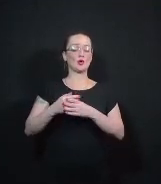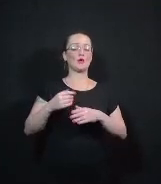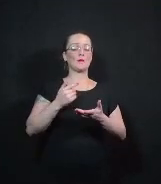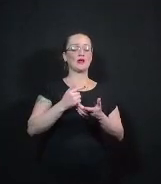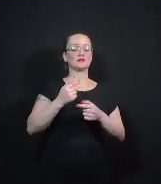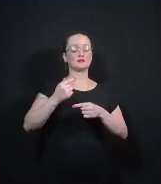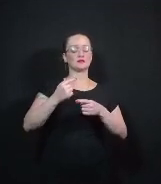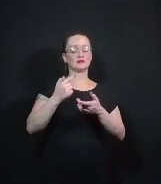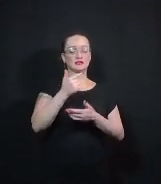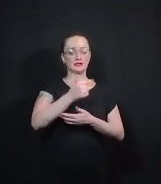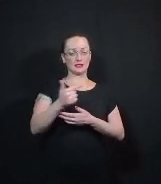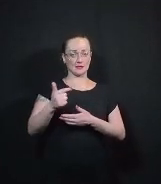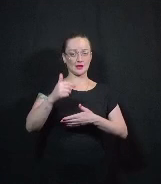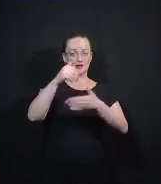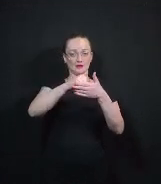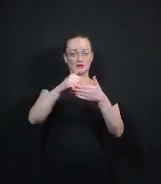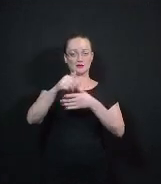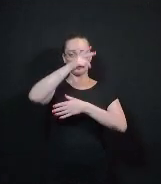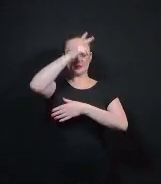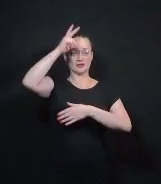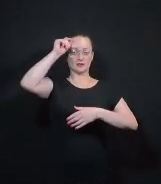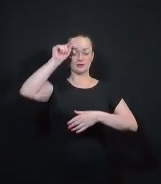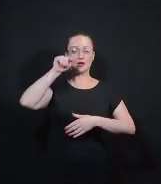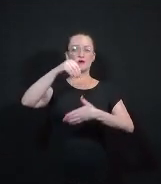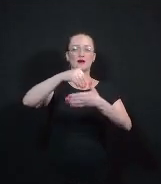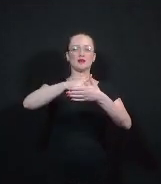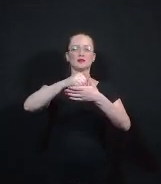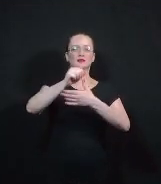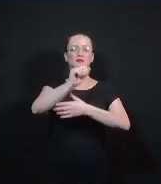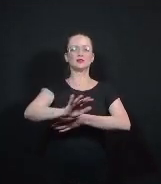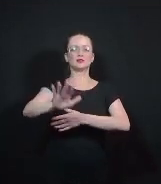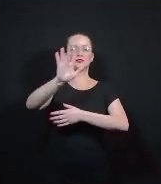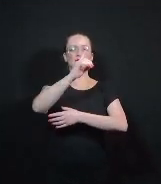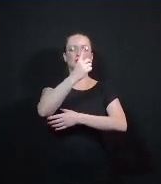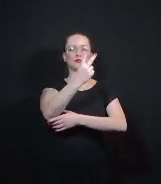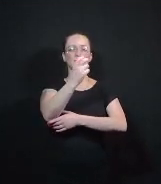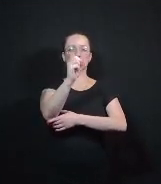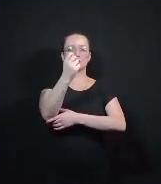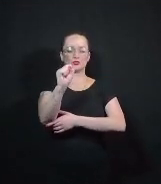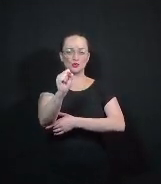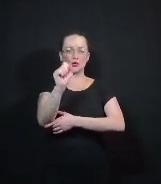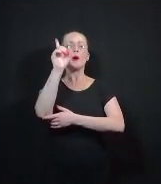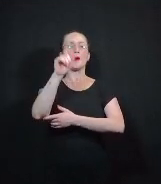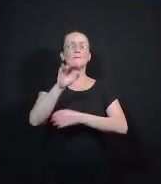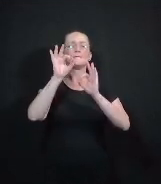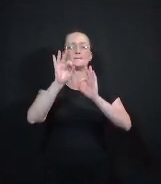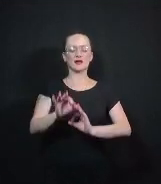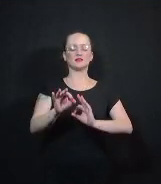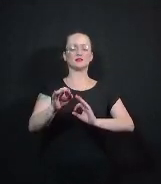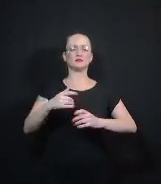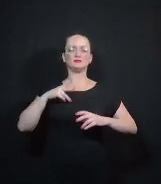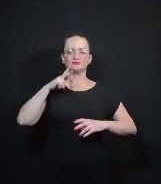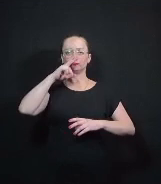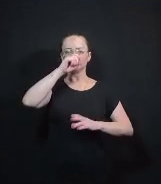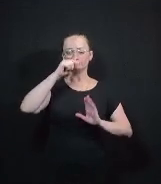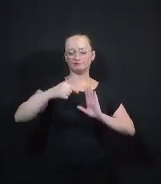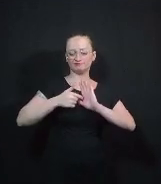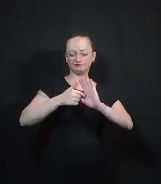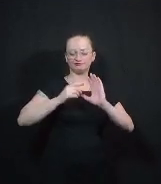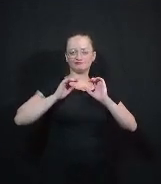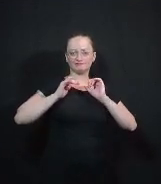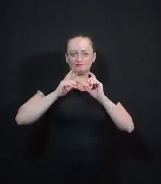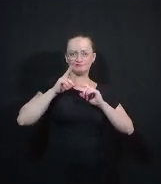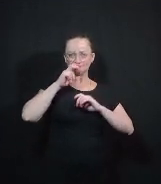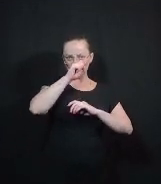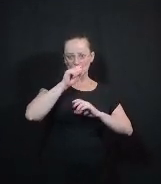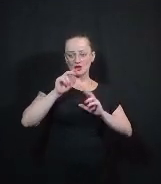municipal, e a eleição nacional de 2018 foi bastante emblemática quando o tema é fake news, né?